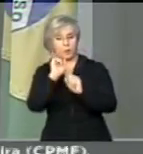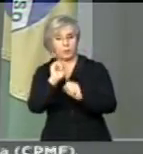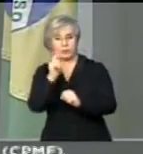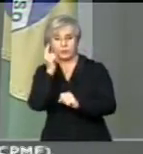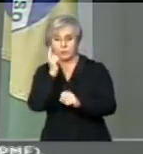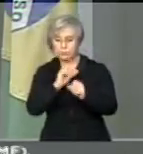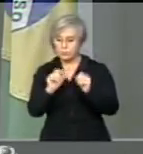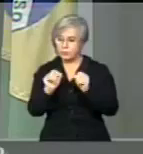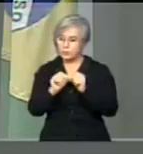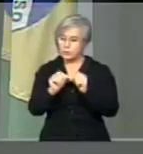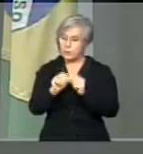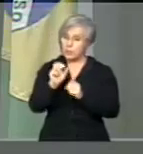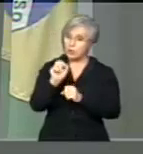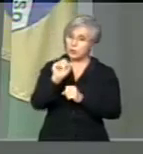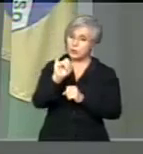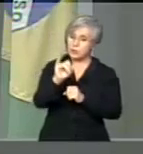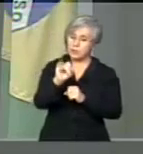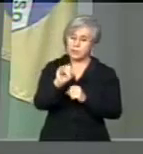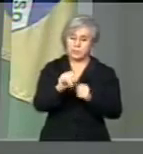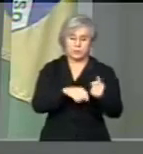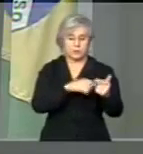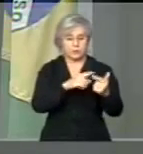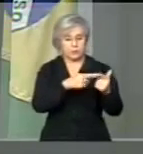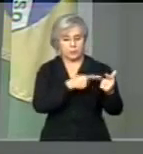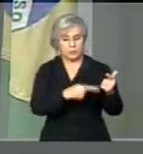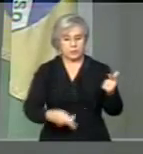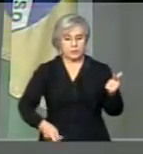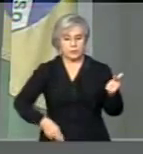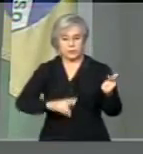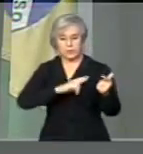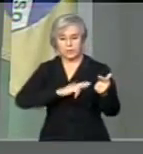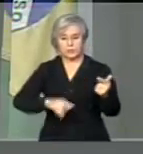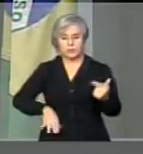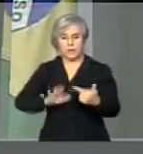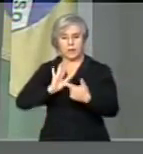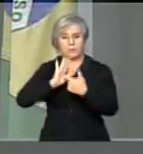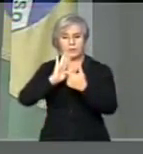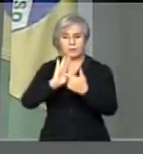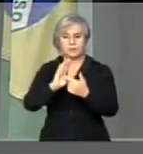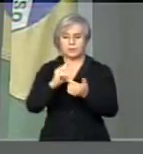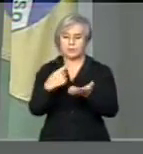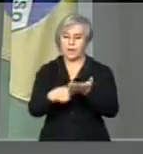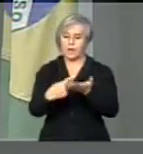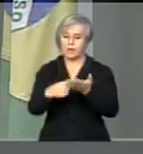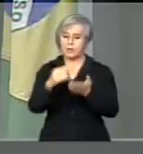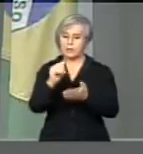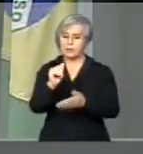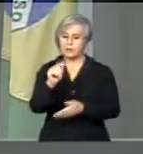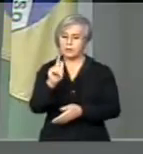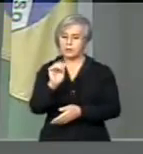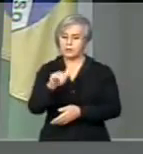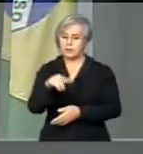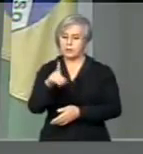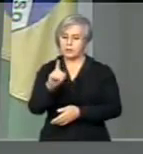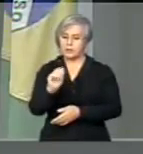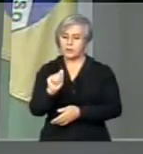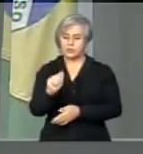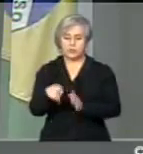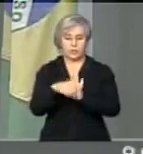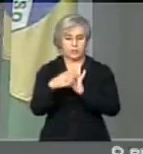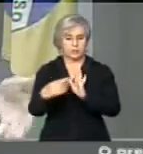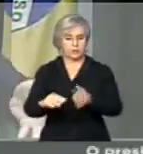da República apresentar uma agenda ao Congresso Nacional. Vejamos, um ano